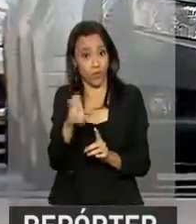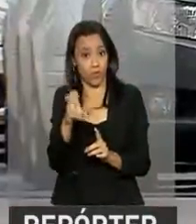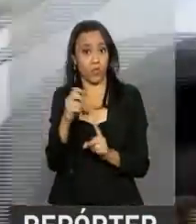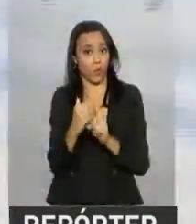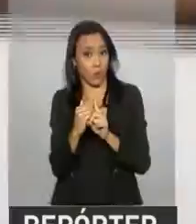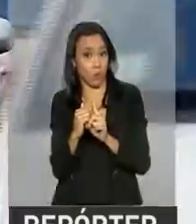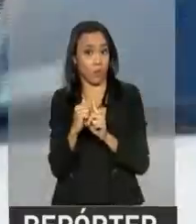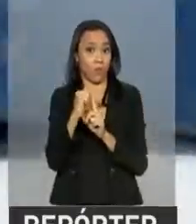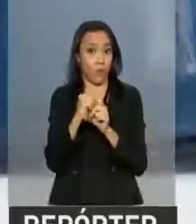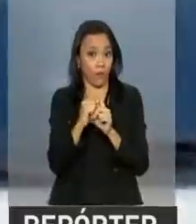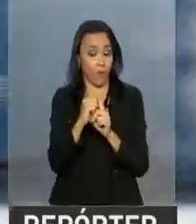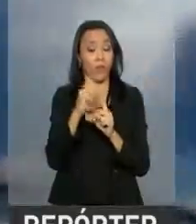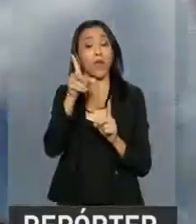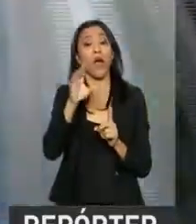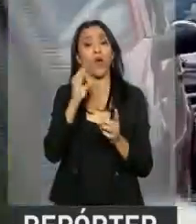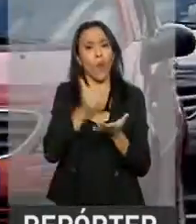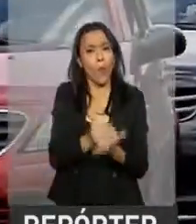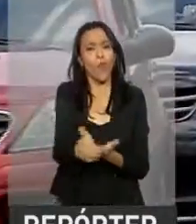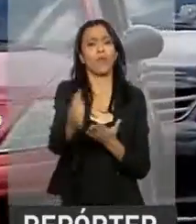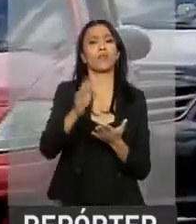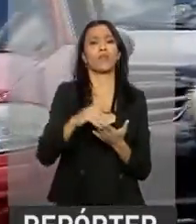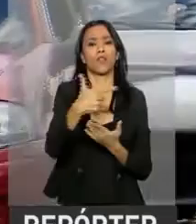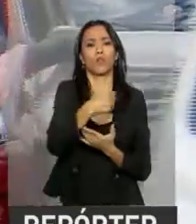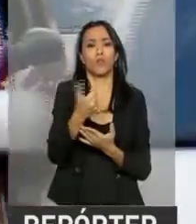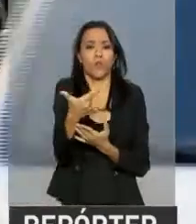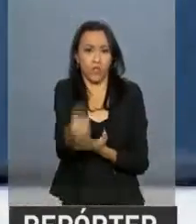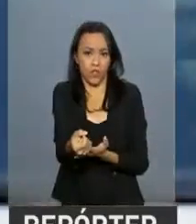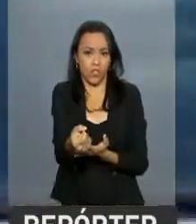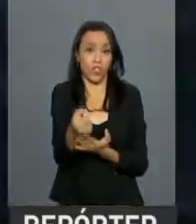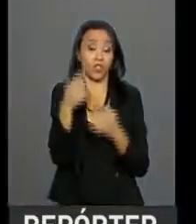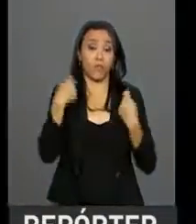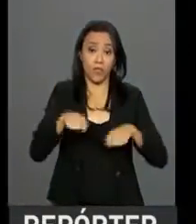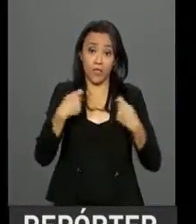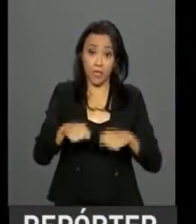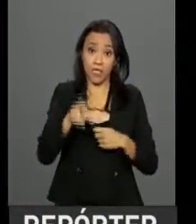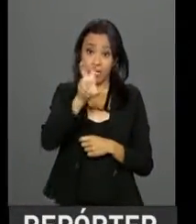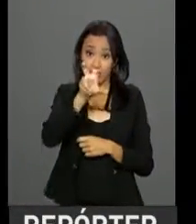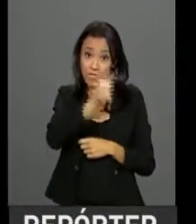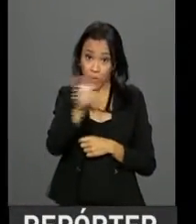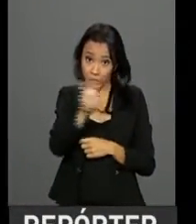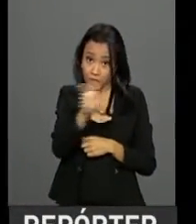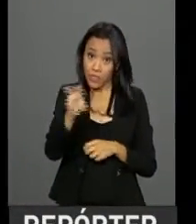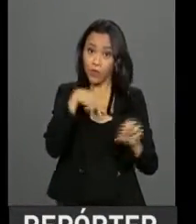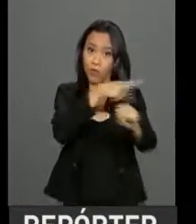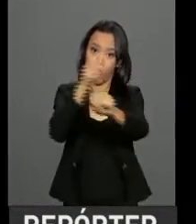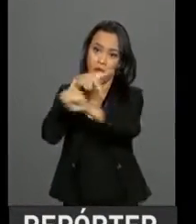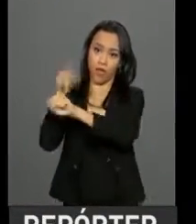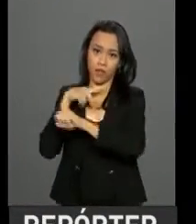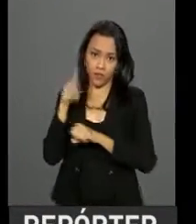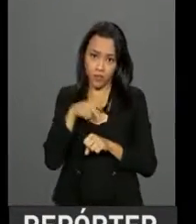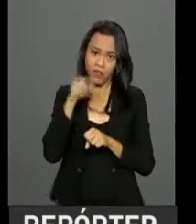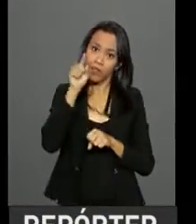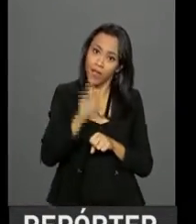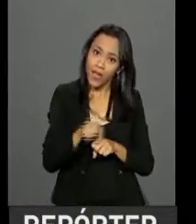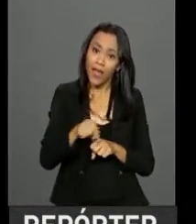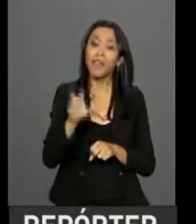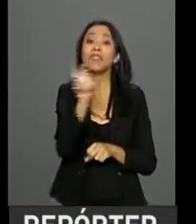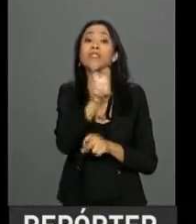entrar em vigor a partir de 2020, é necessário que pelo menos 55 países, que